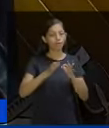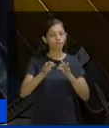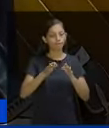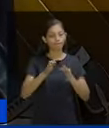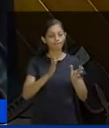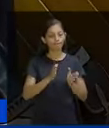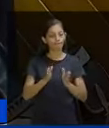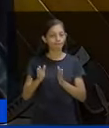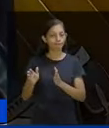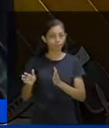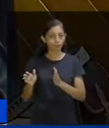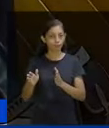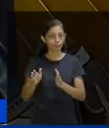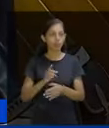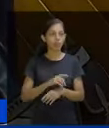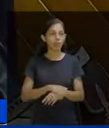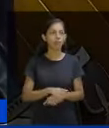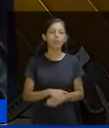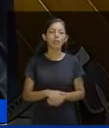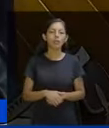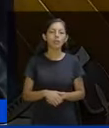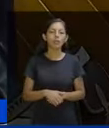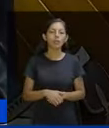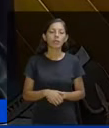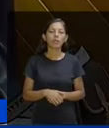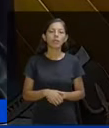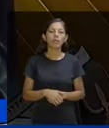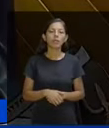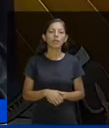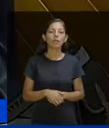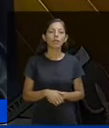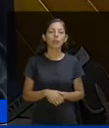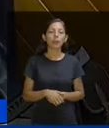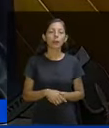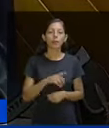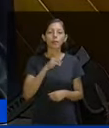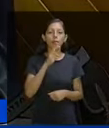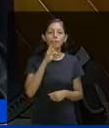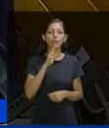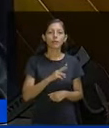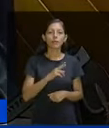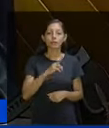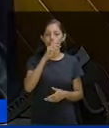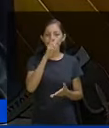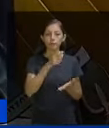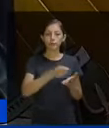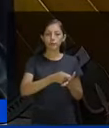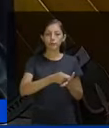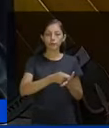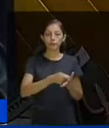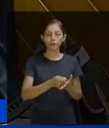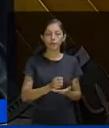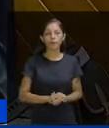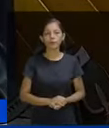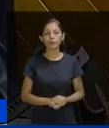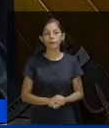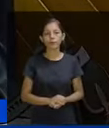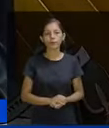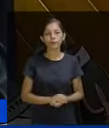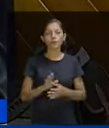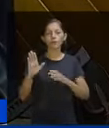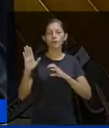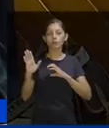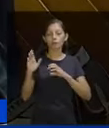desconstituição da coisa julgada, no caso do DRAP, e a consequente nulidade dos votos atribuídos aos candidatos a